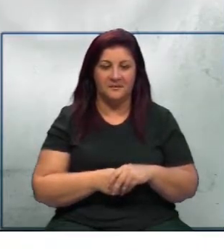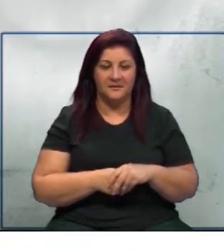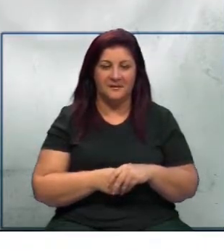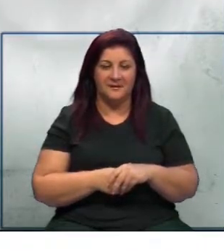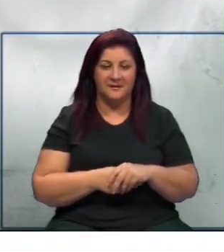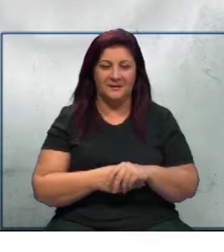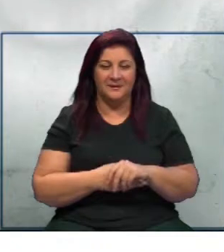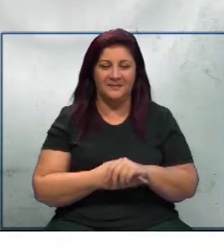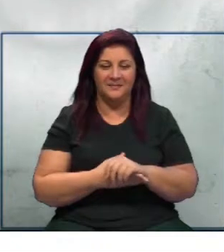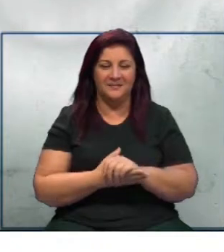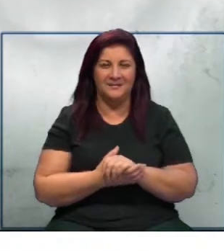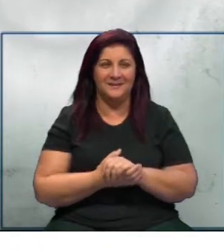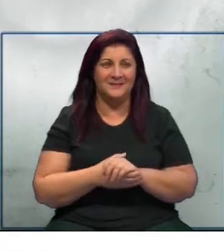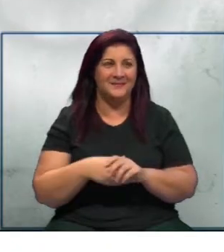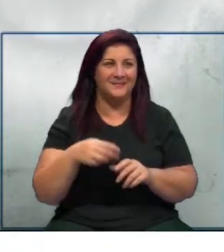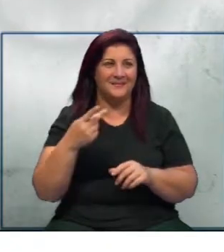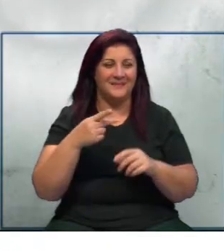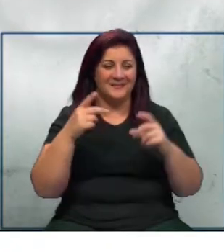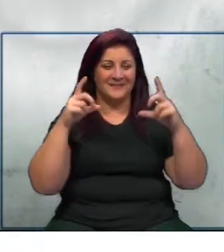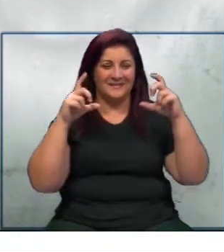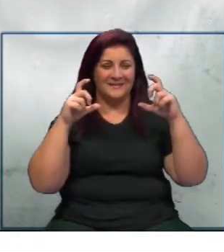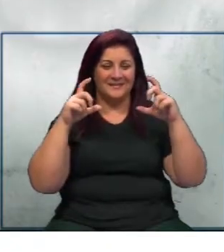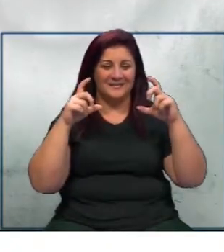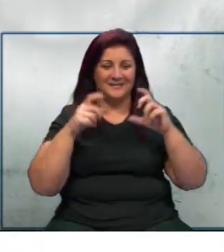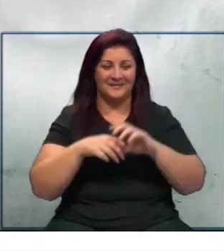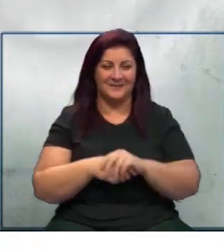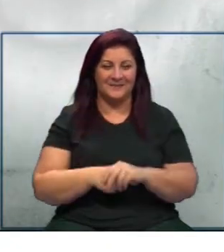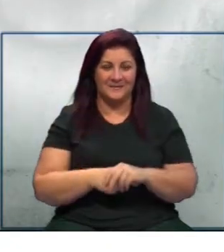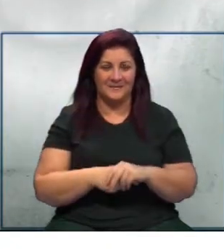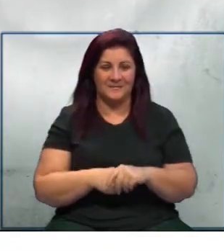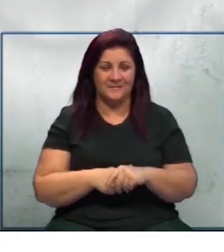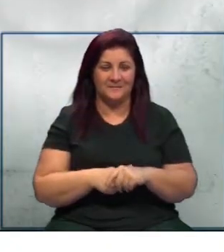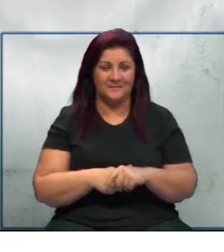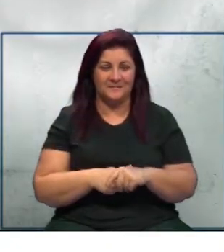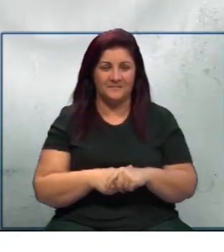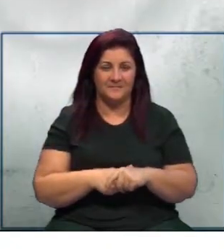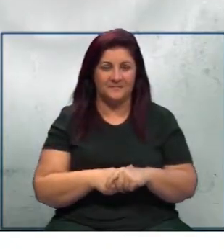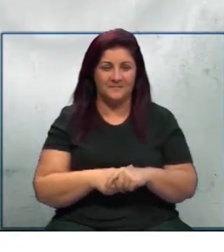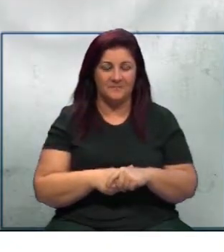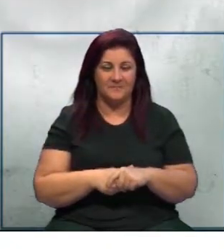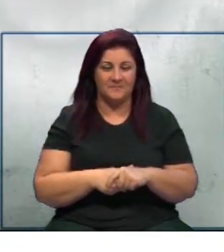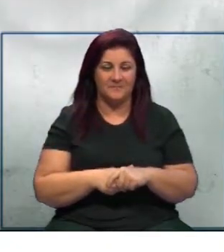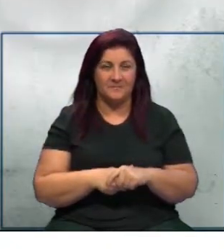A segunda foto. Segunda foto.